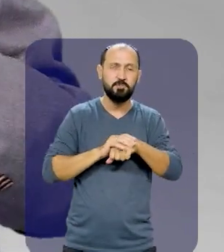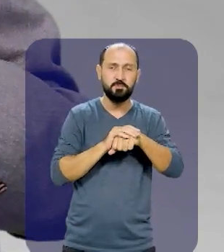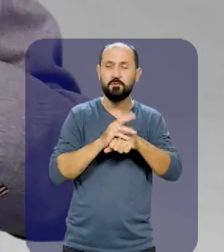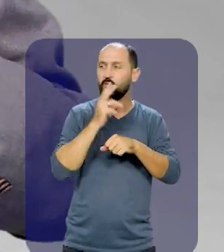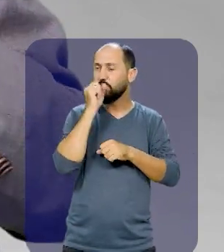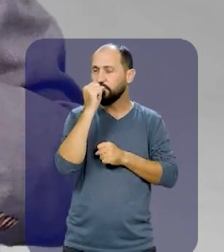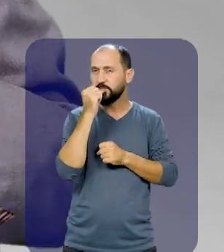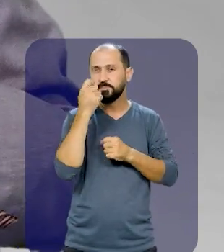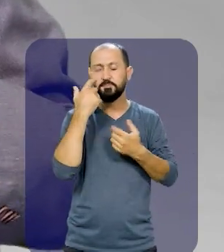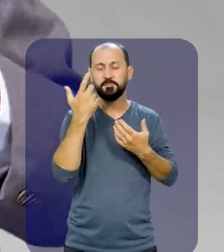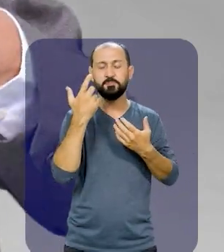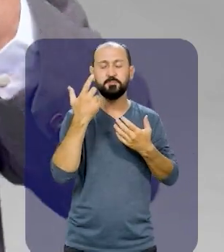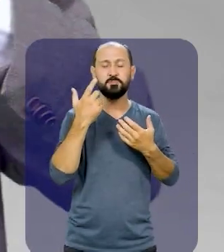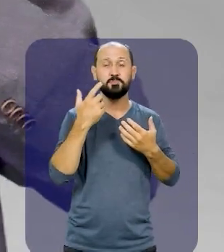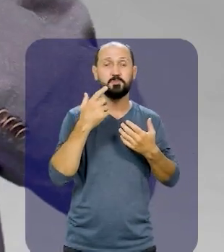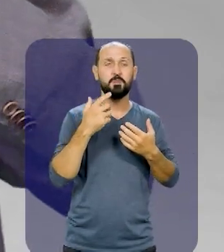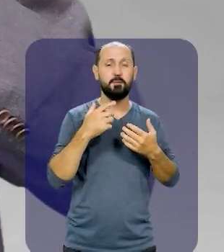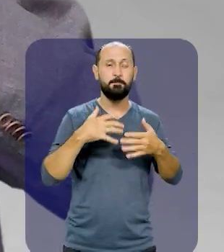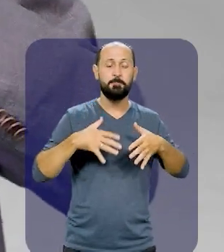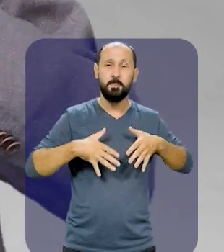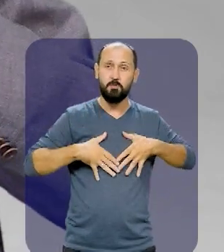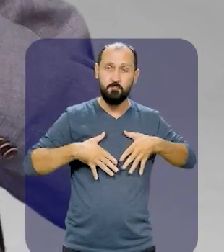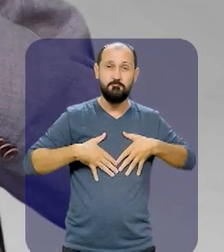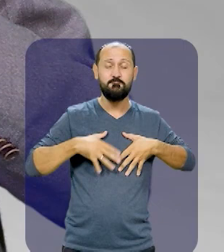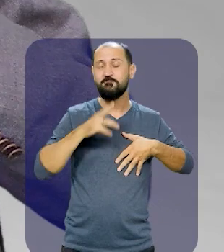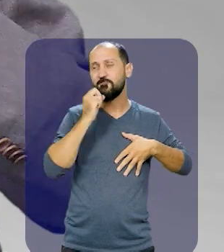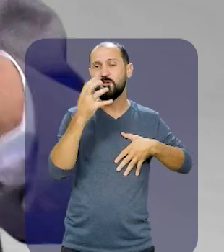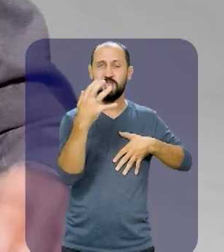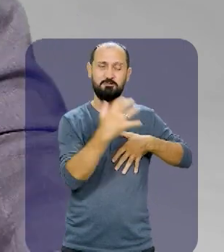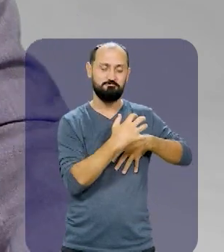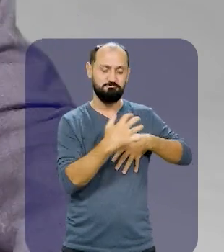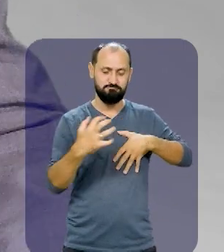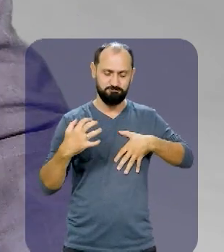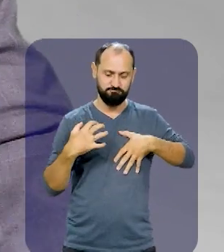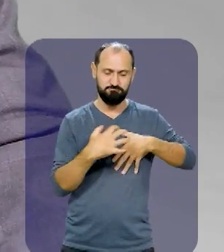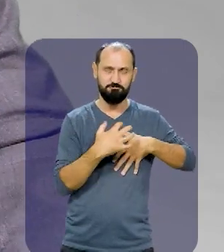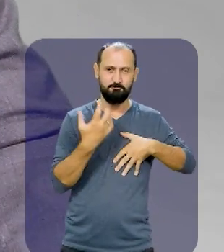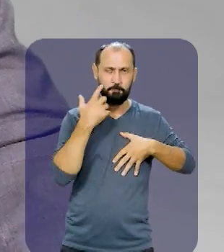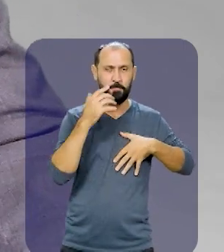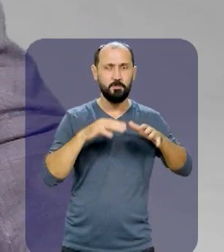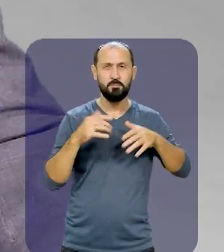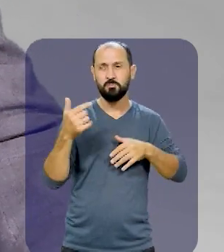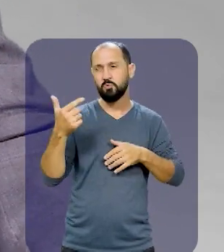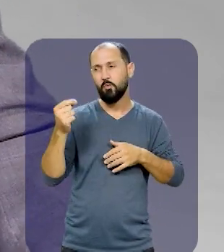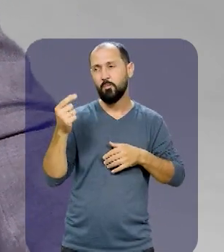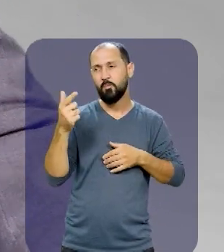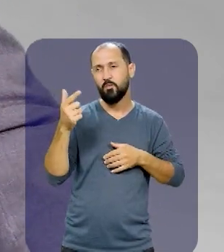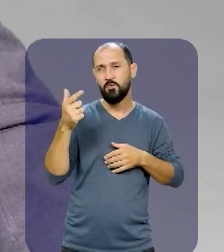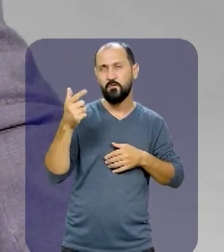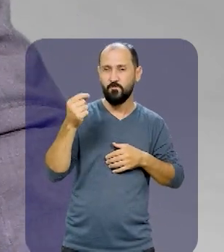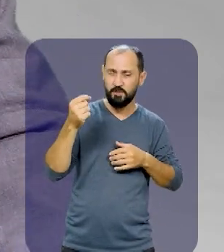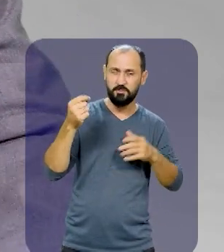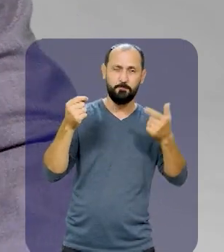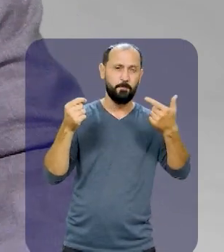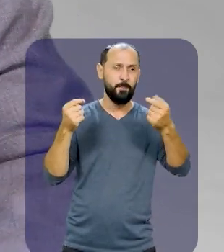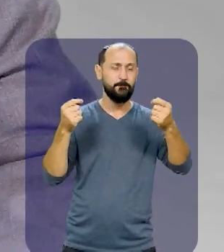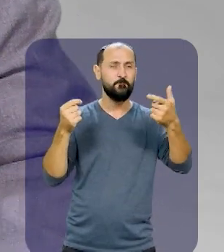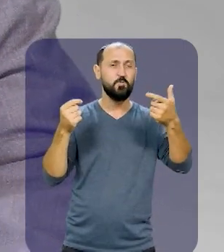de choque da Covid foram os pulmões. Então, entre 20 e 21 tivemos